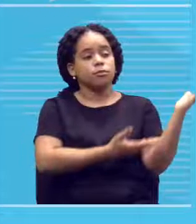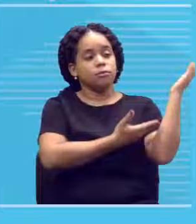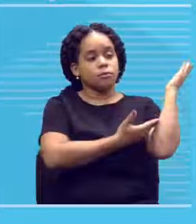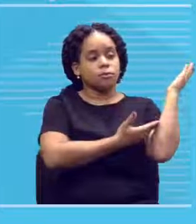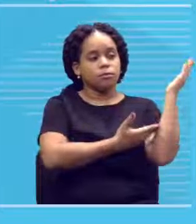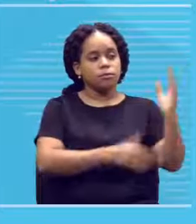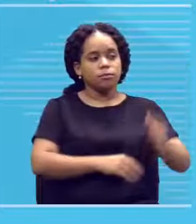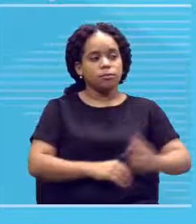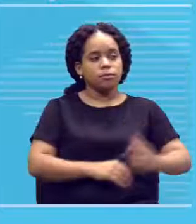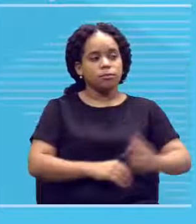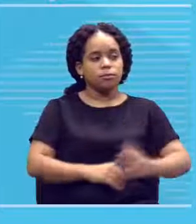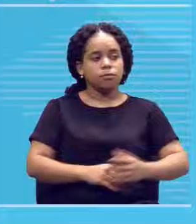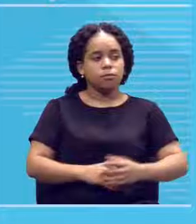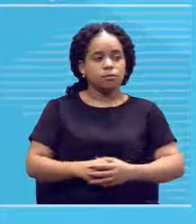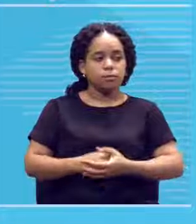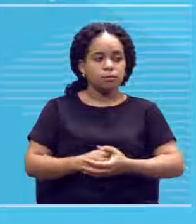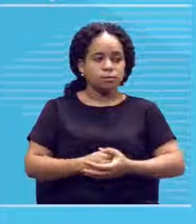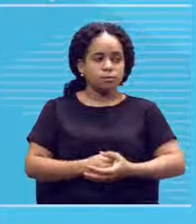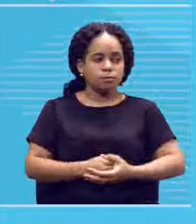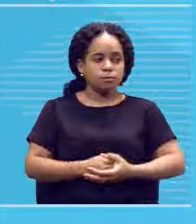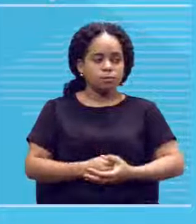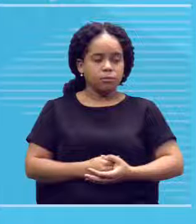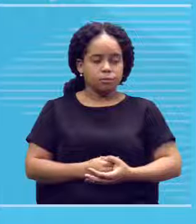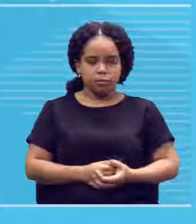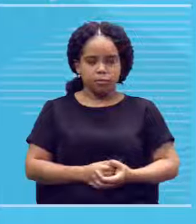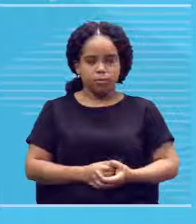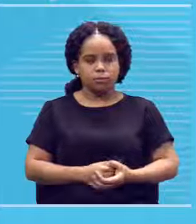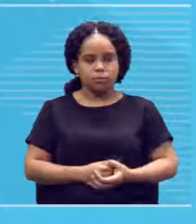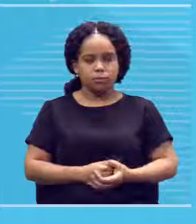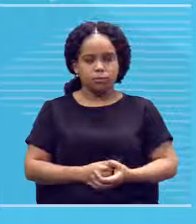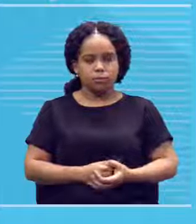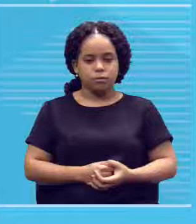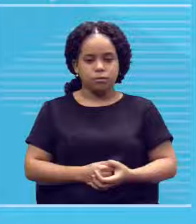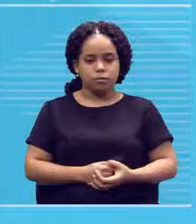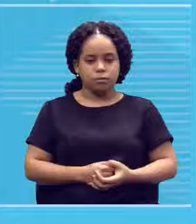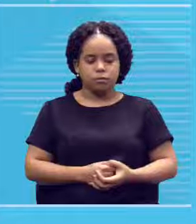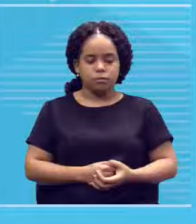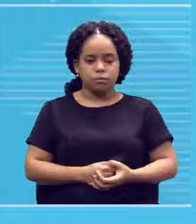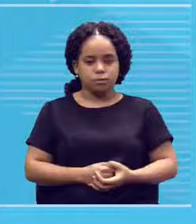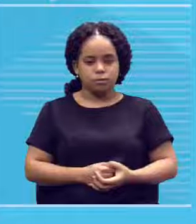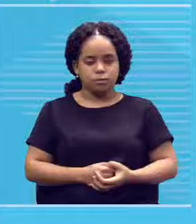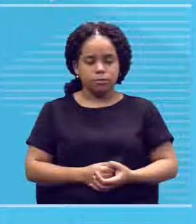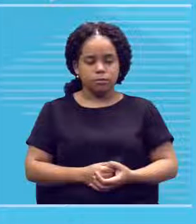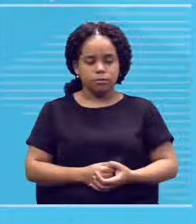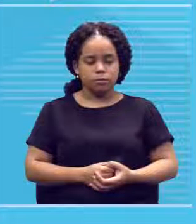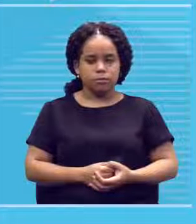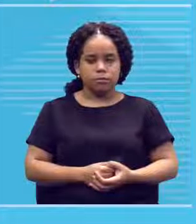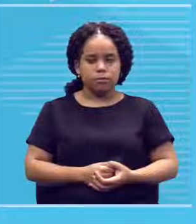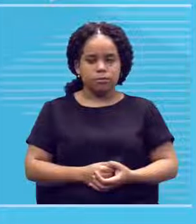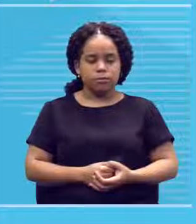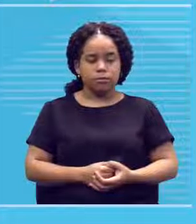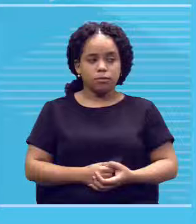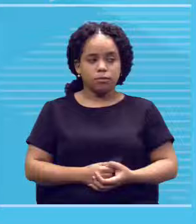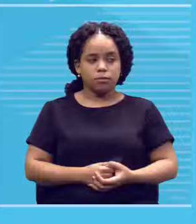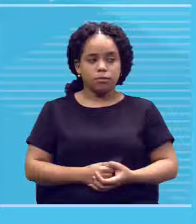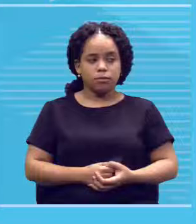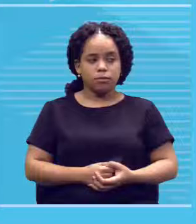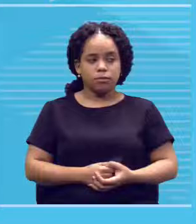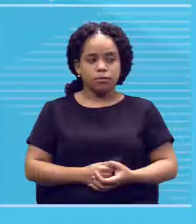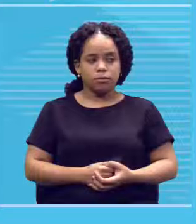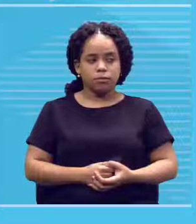Halley Cometa são Arautos do juízo final e não não